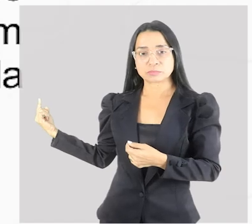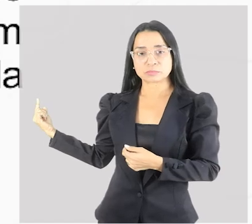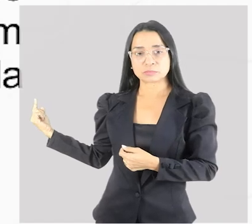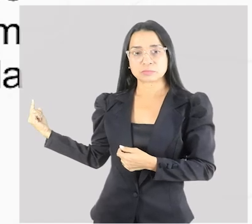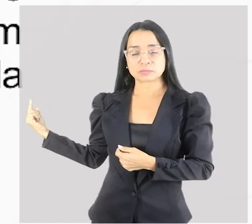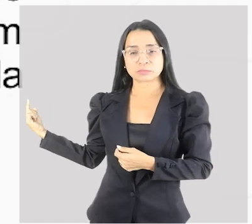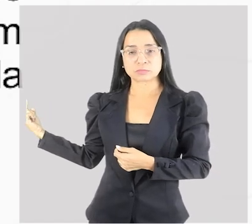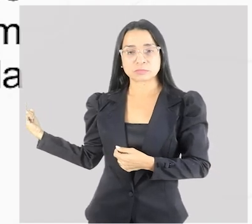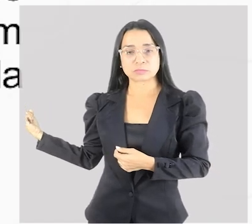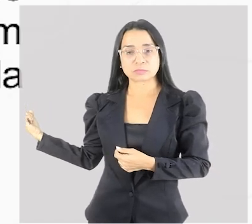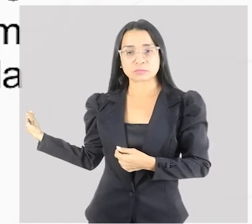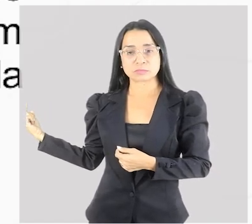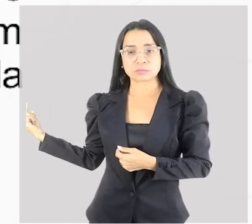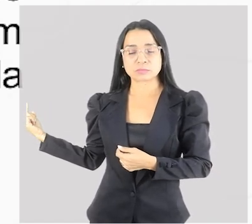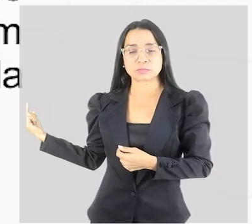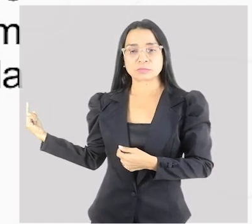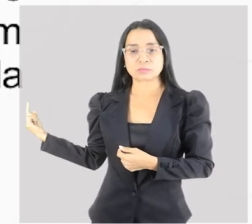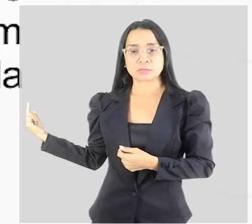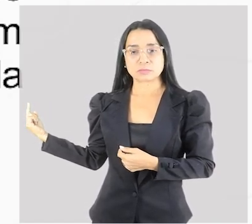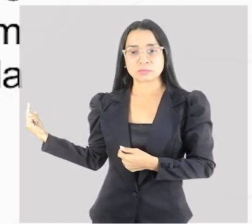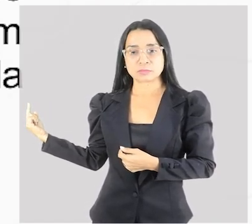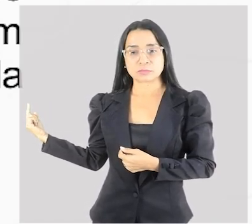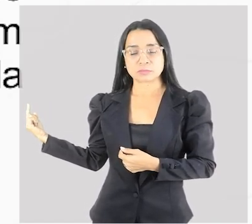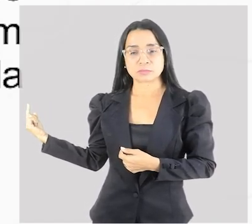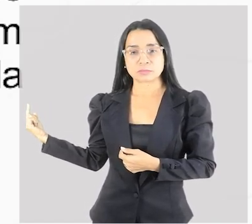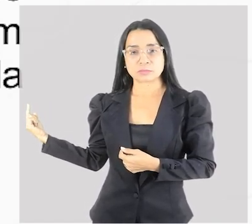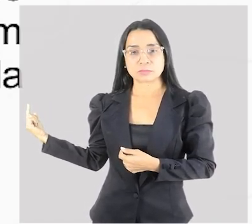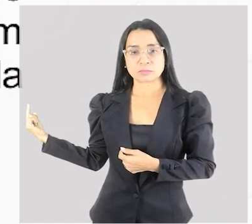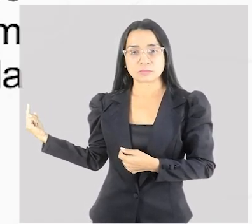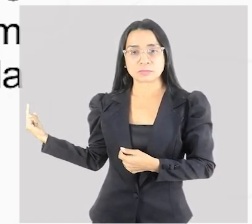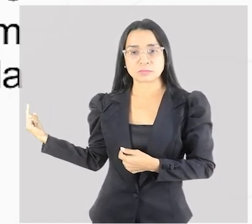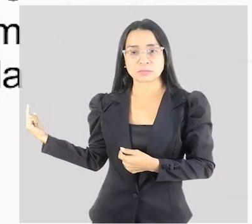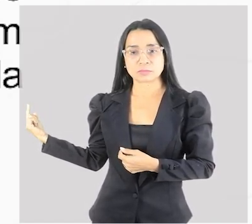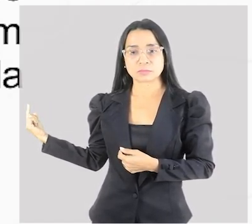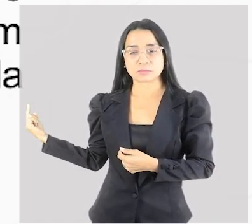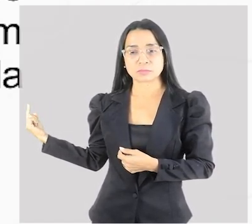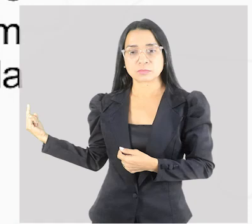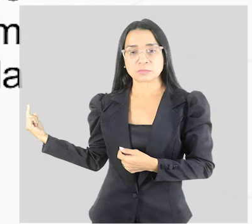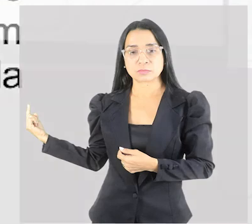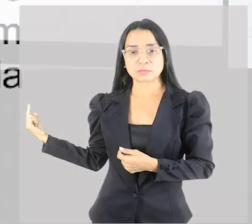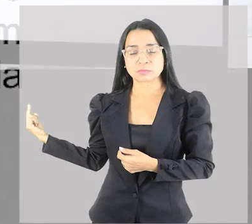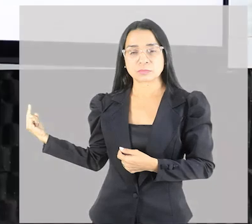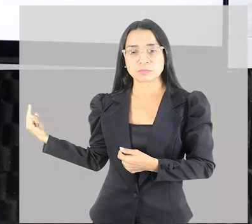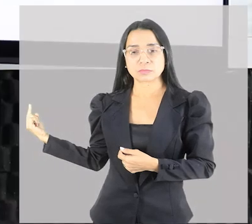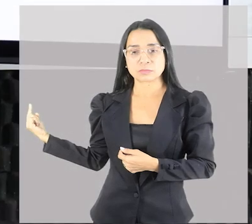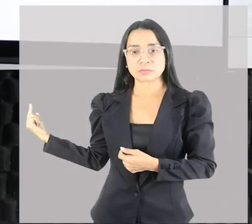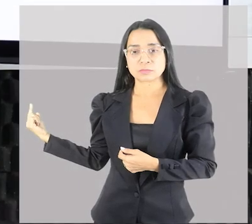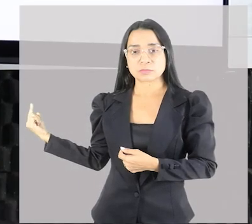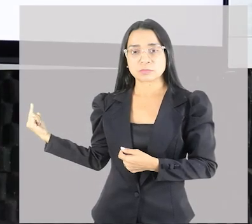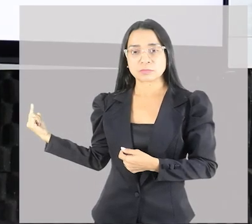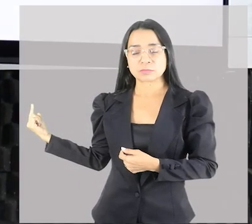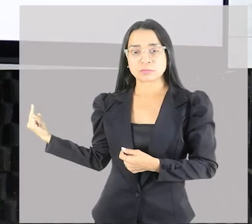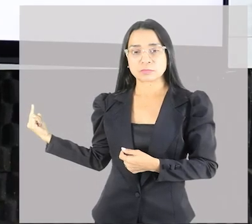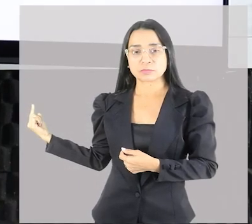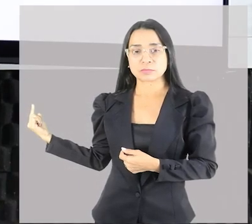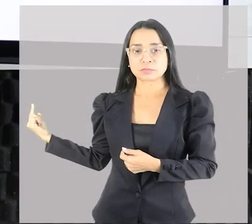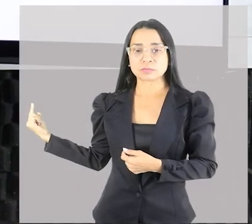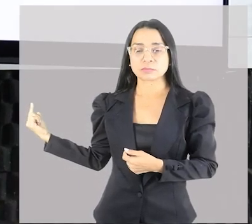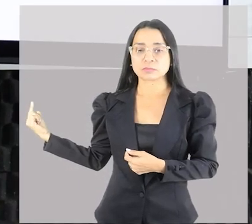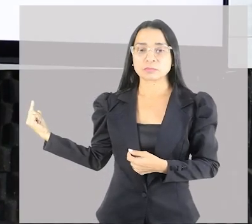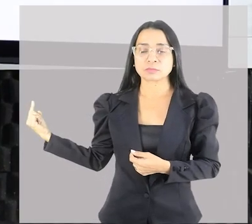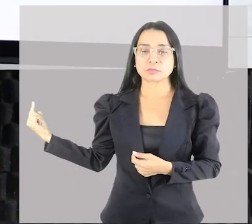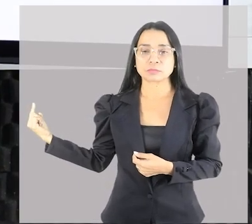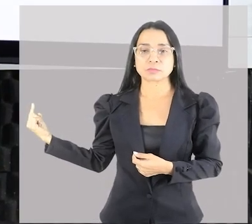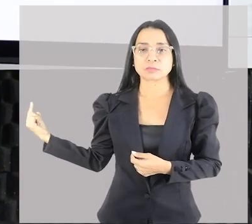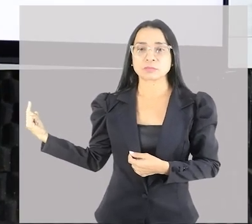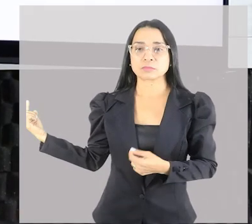que não se pode tocar, intangíveis, e mesmo sem senti-los, com as mãos, eles fazem parte da história ou da cultura